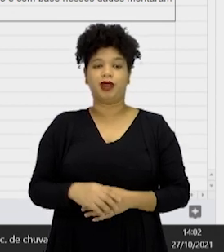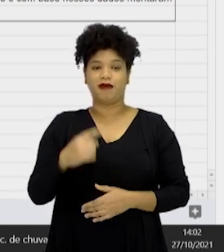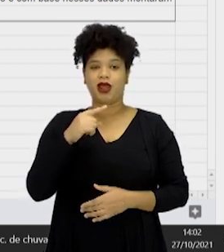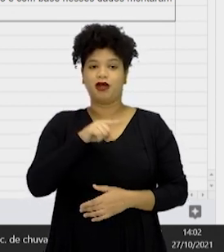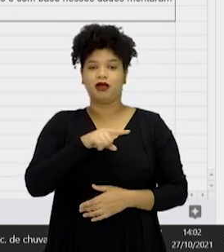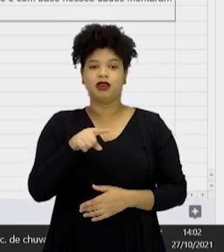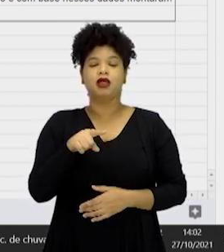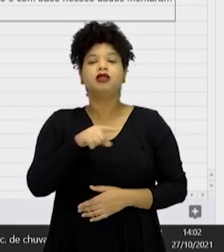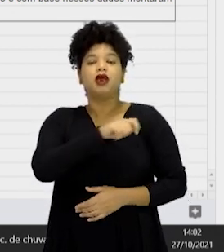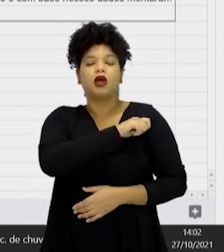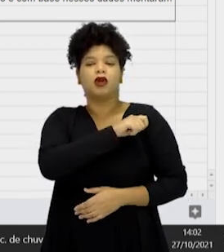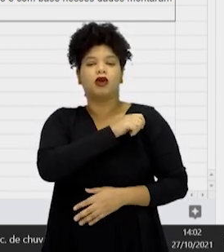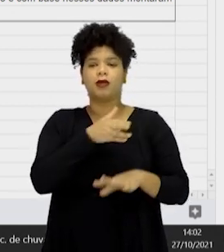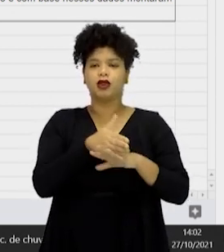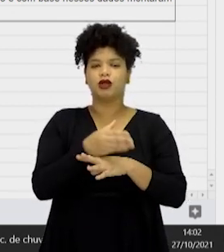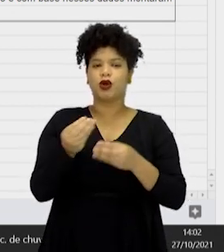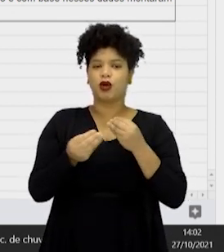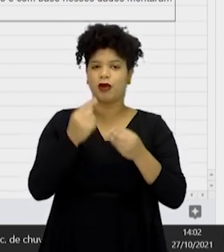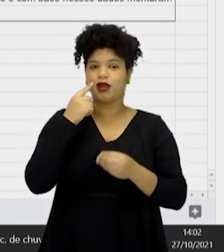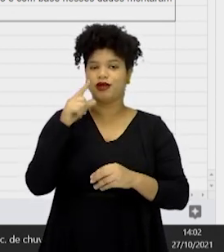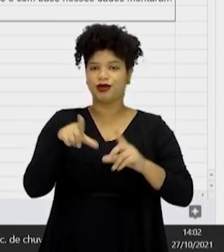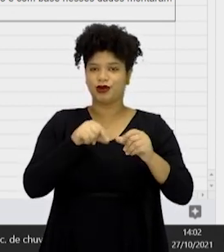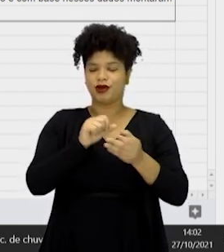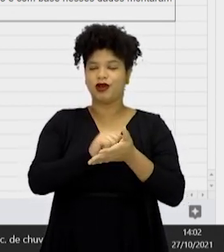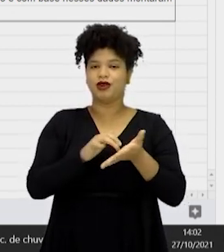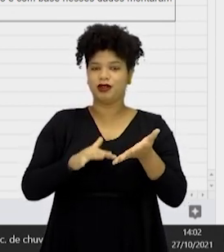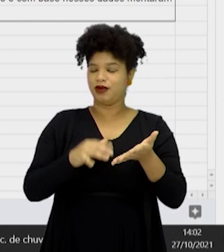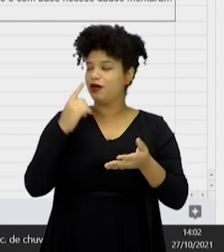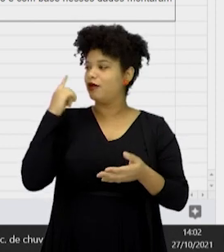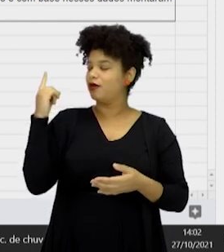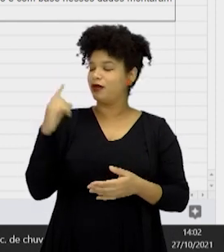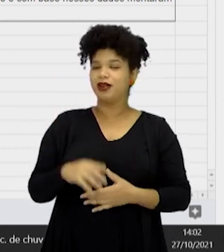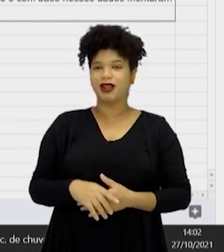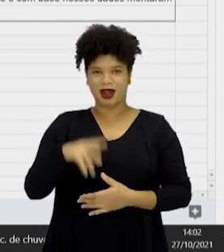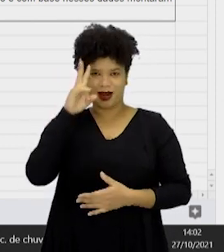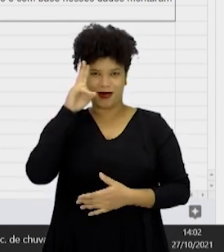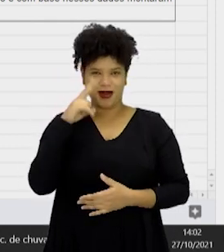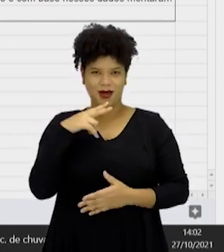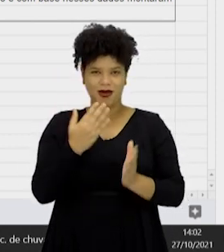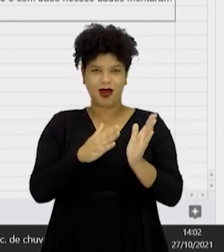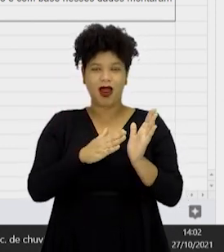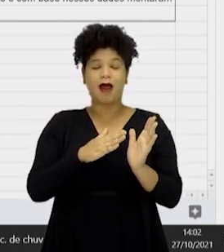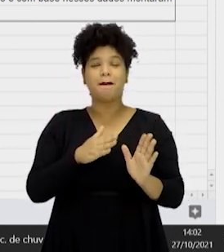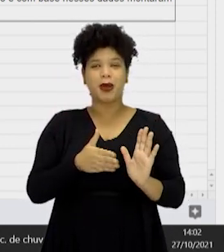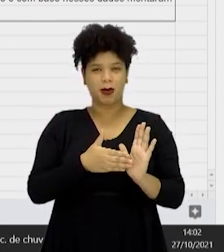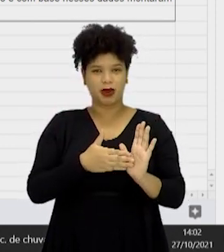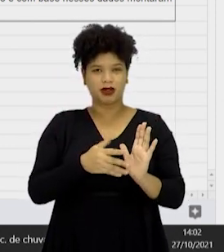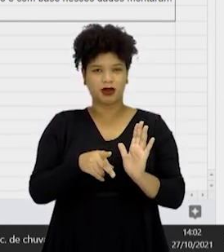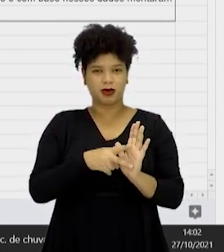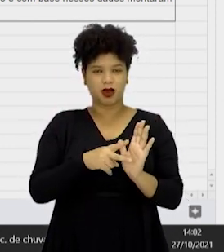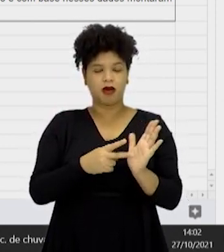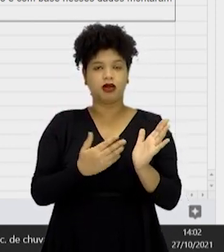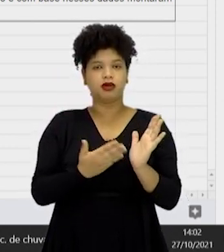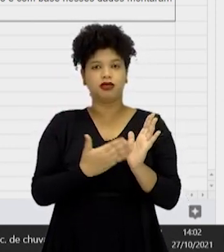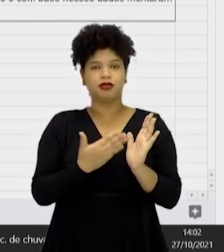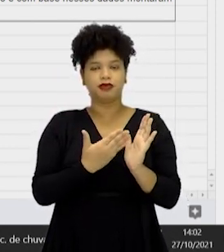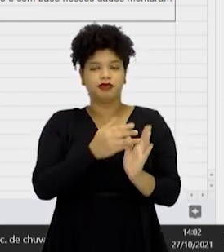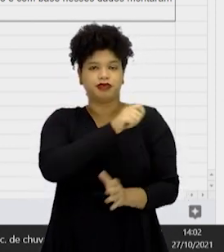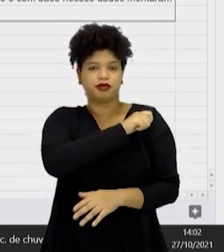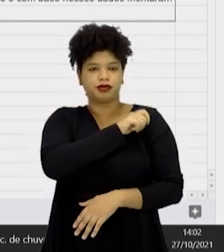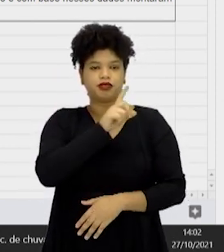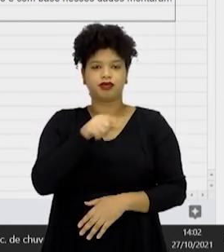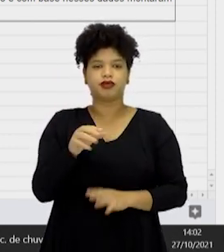os aluninhos dessa escola. Ó, ele escolheu a atividade mesmo, aceitou aquela proposta do caderno do aluno, que é planejando e executando uma